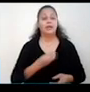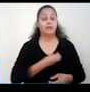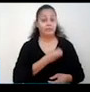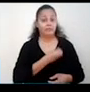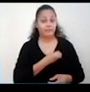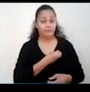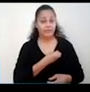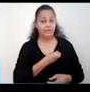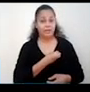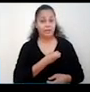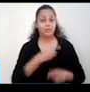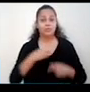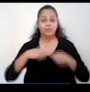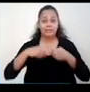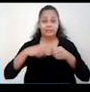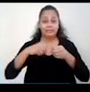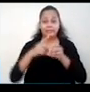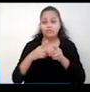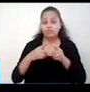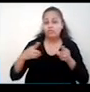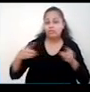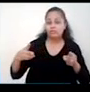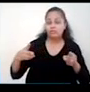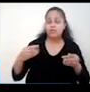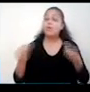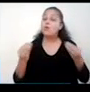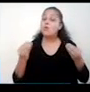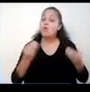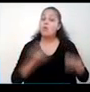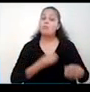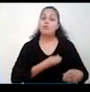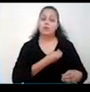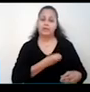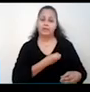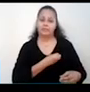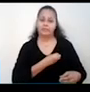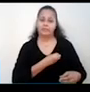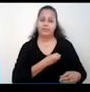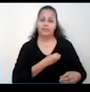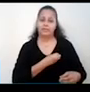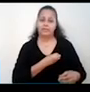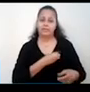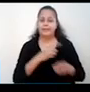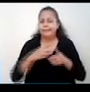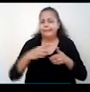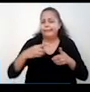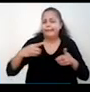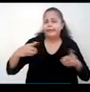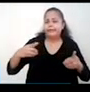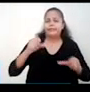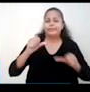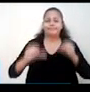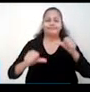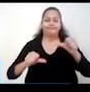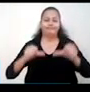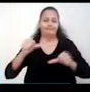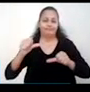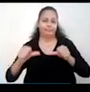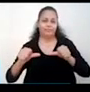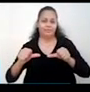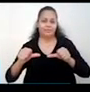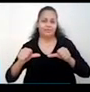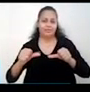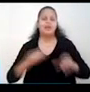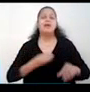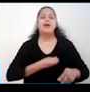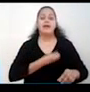Vivendo nas grandes cidades. Como que é a vida aí nas grandes cidades, certo? Grandes mudanças nos últimos 70 anos. Então, o ritmo de